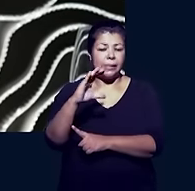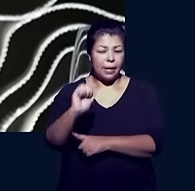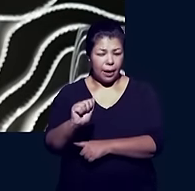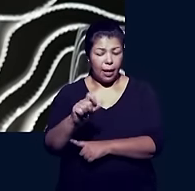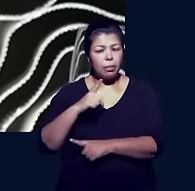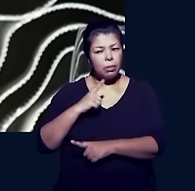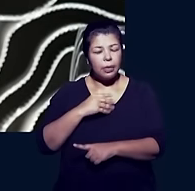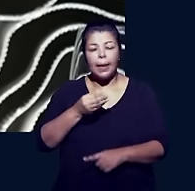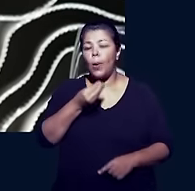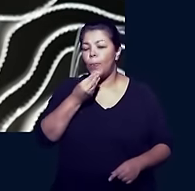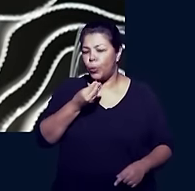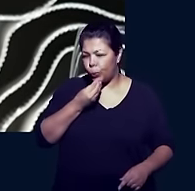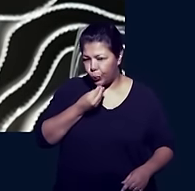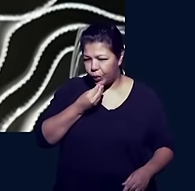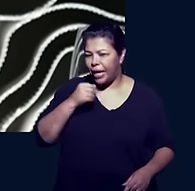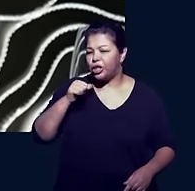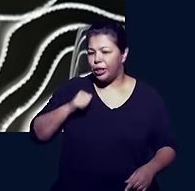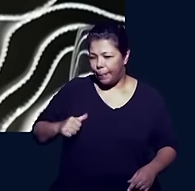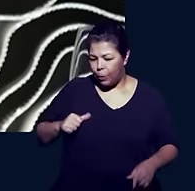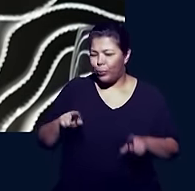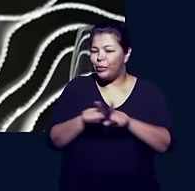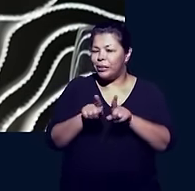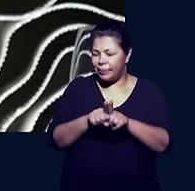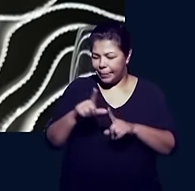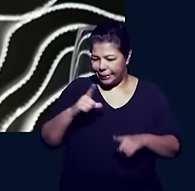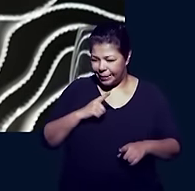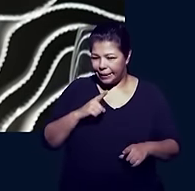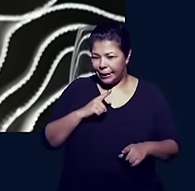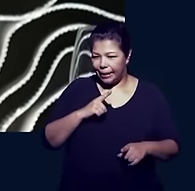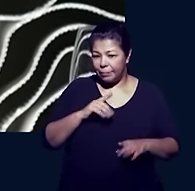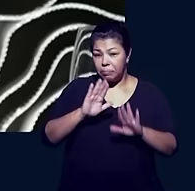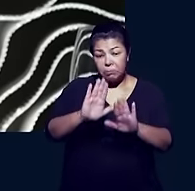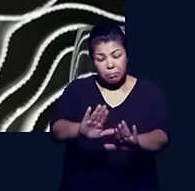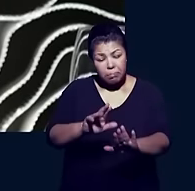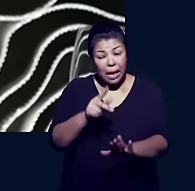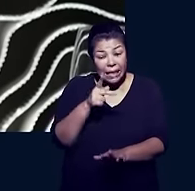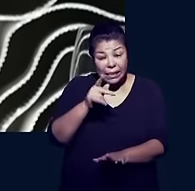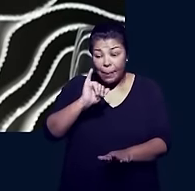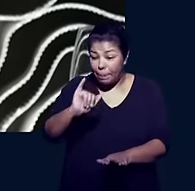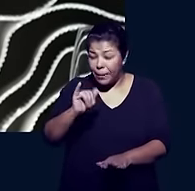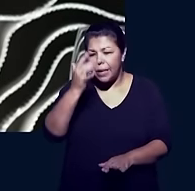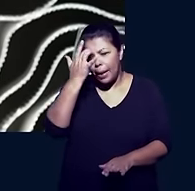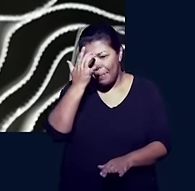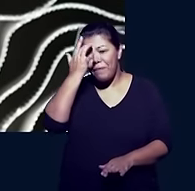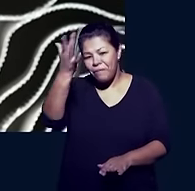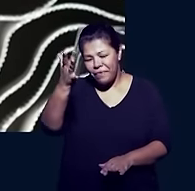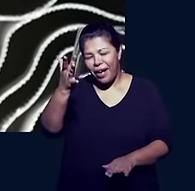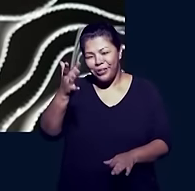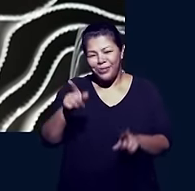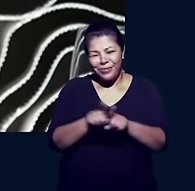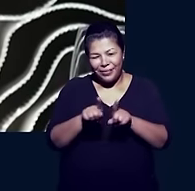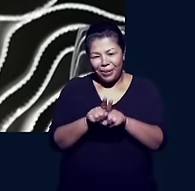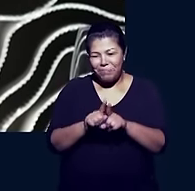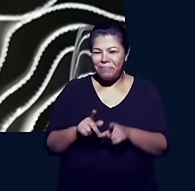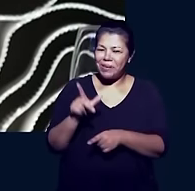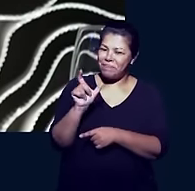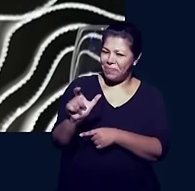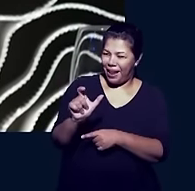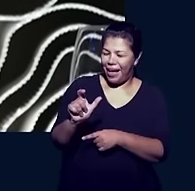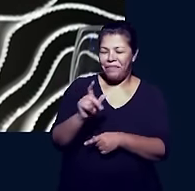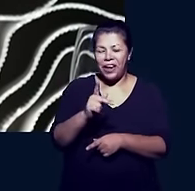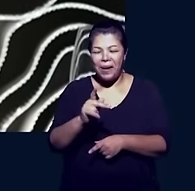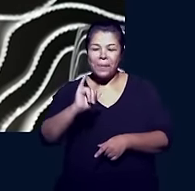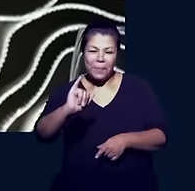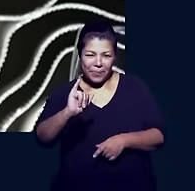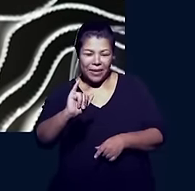bolsa e não é só pelo pi né que é o mais fácil de falar mas a própria olhando por essa nova linguagem né de tá pagando inflação